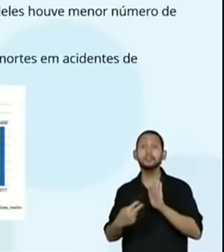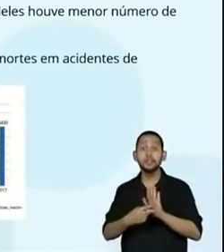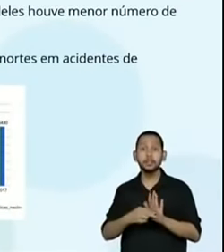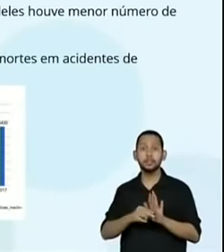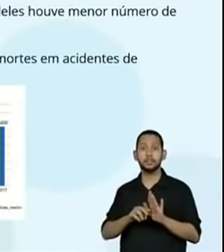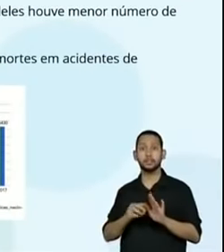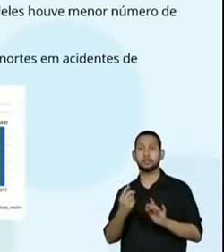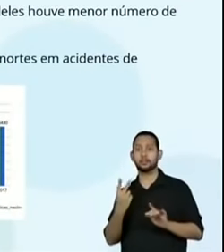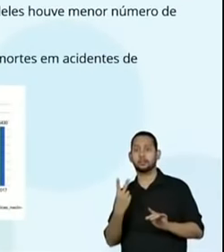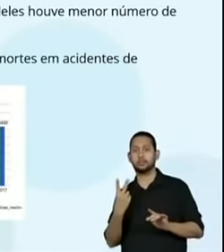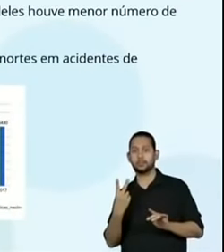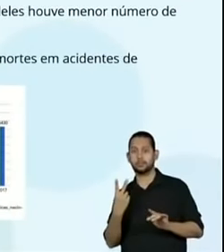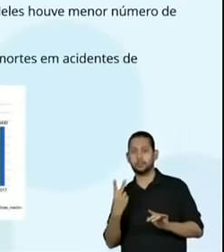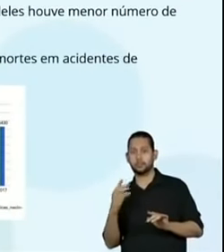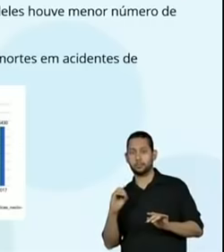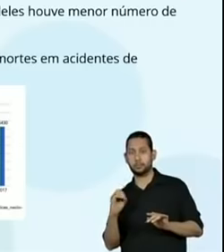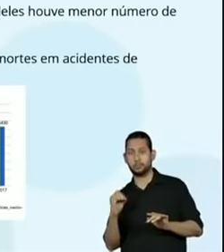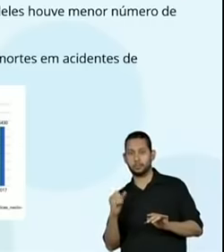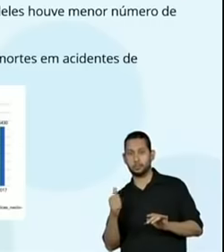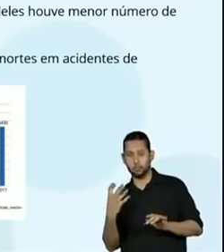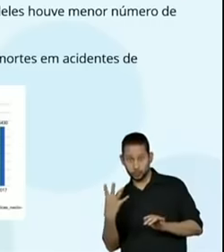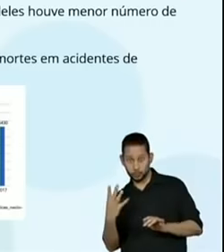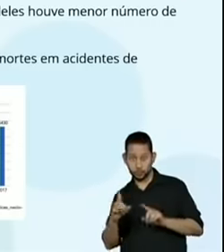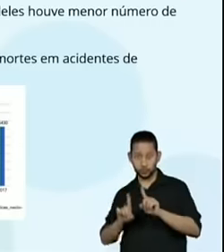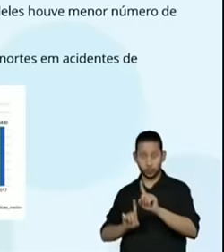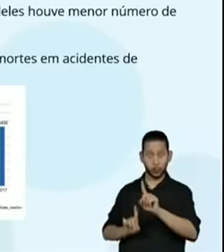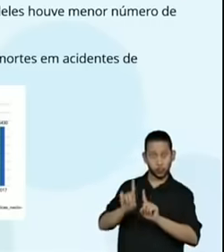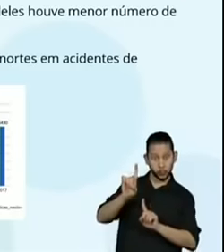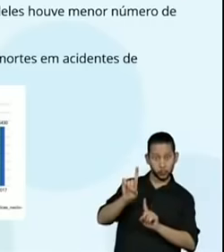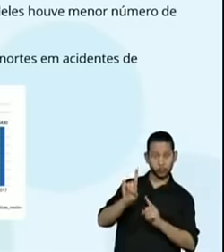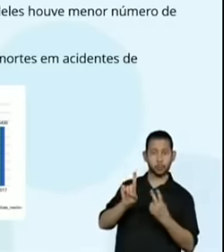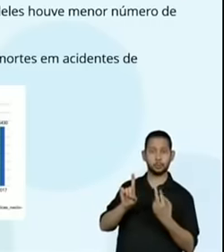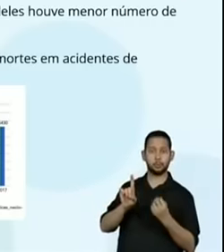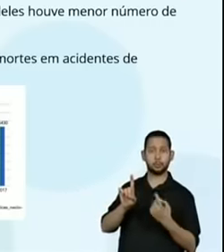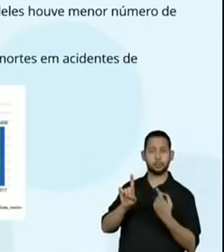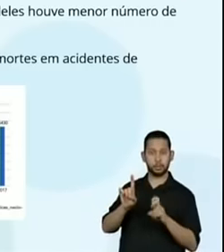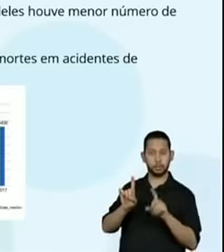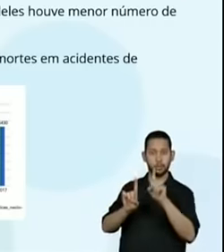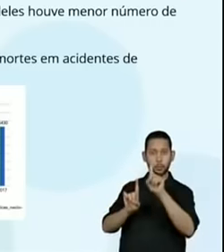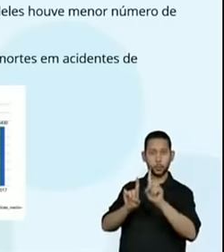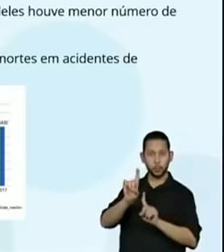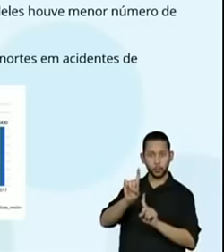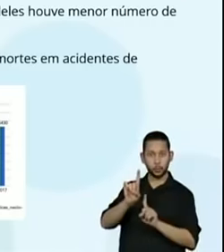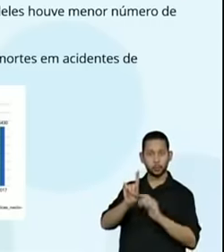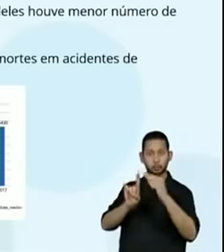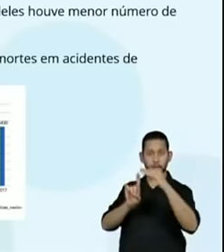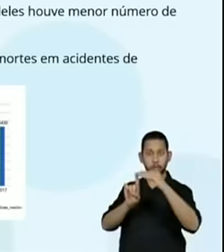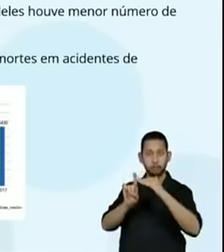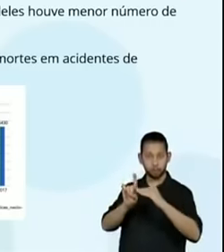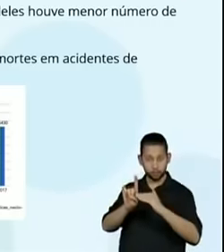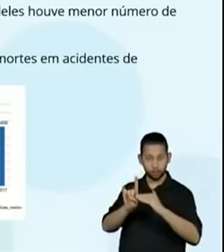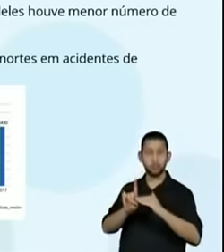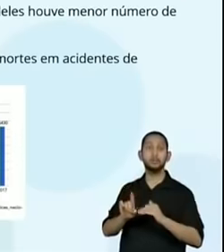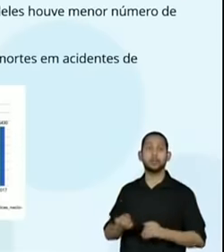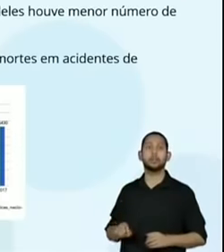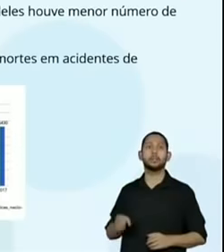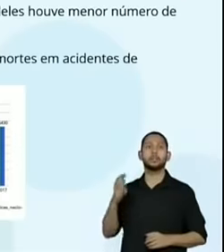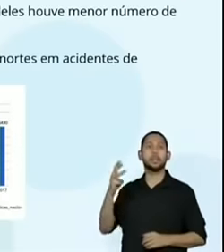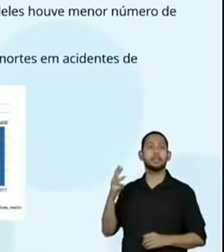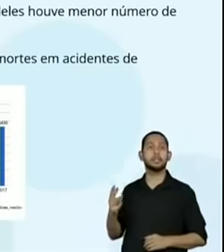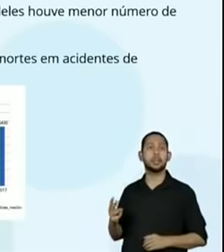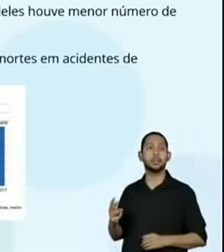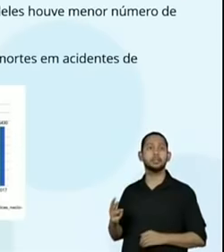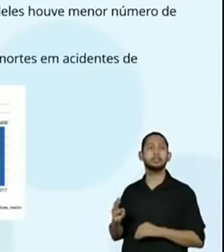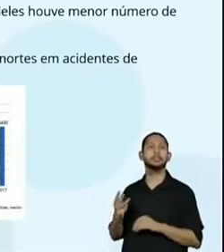Certo? Agora é fácil, né? Vamos fazer a conta aqui juntos. 3 menos 3, pessoal, 0. 2 dá para